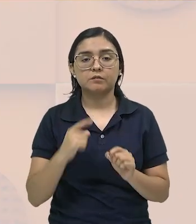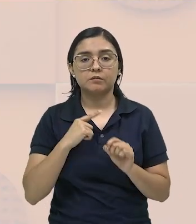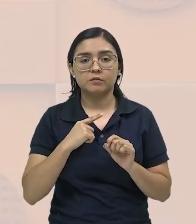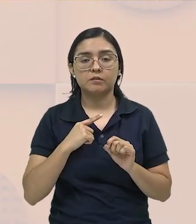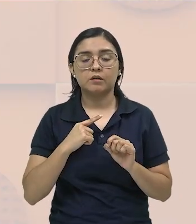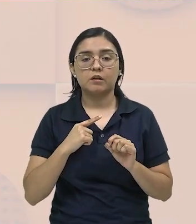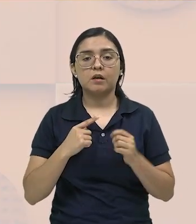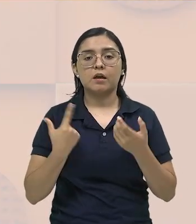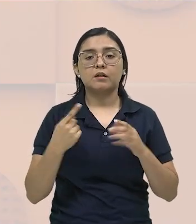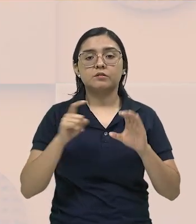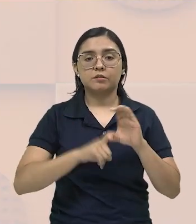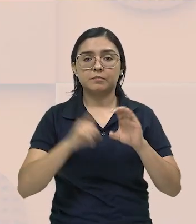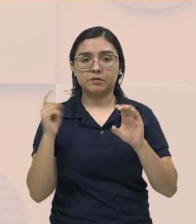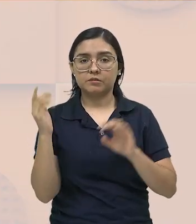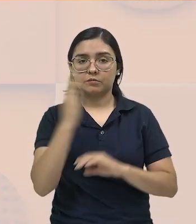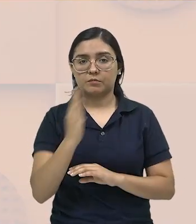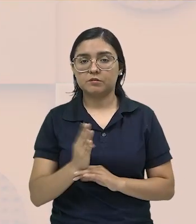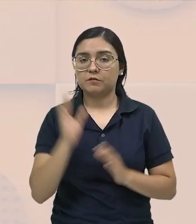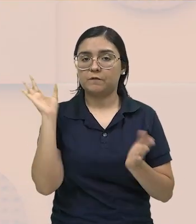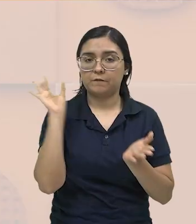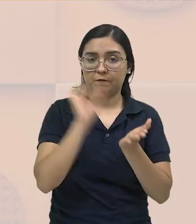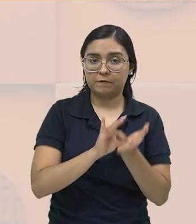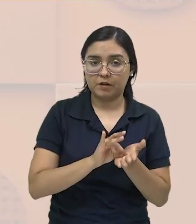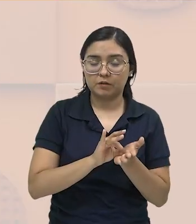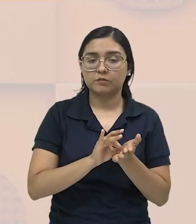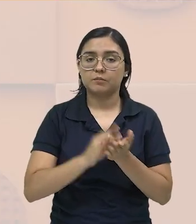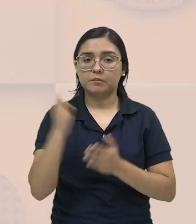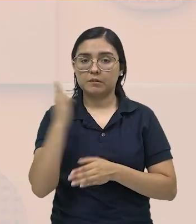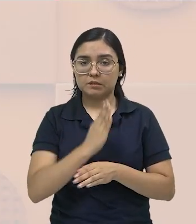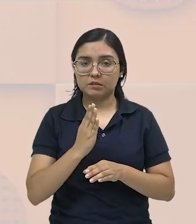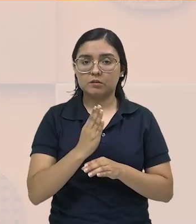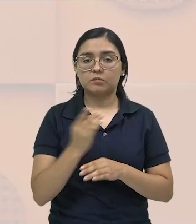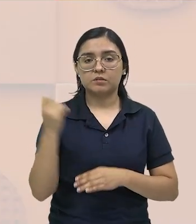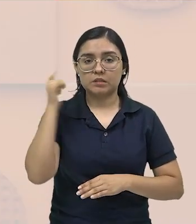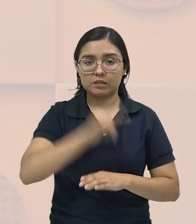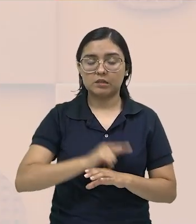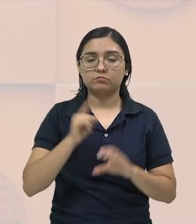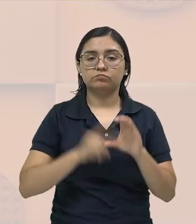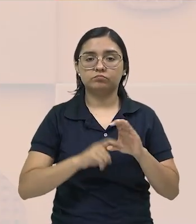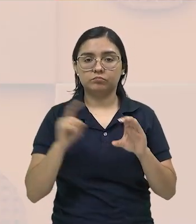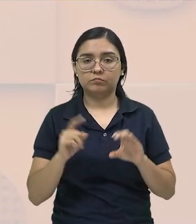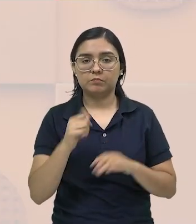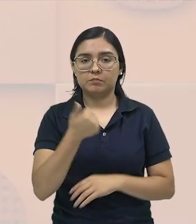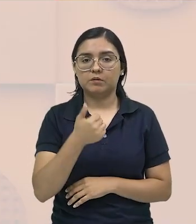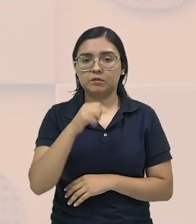dentro do Brasil, antes de fato o Brasil se tornar independente em